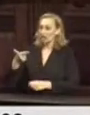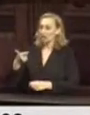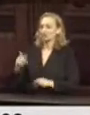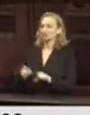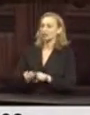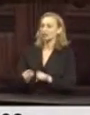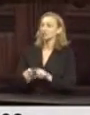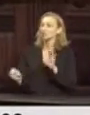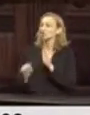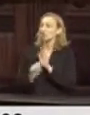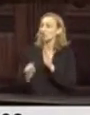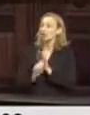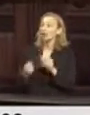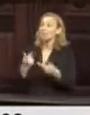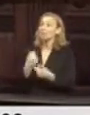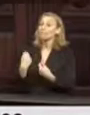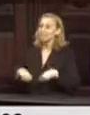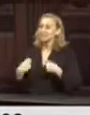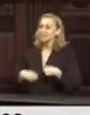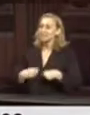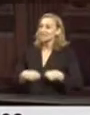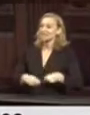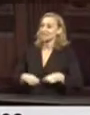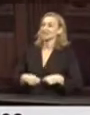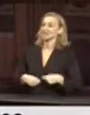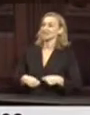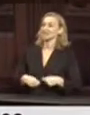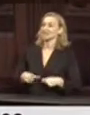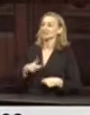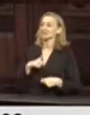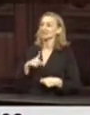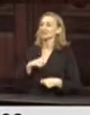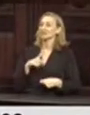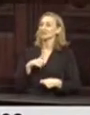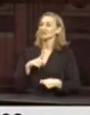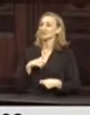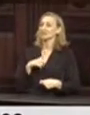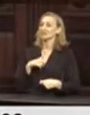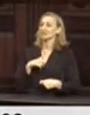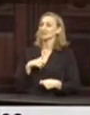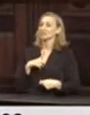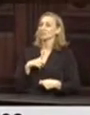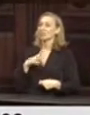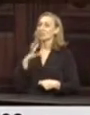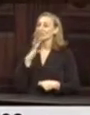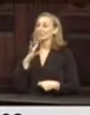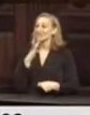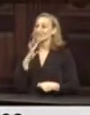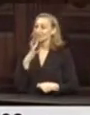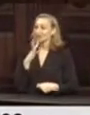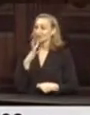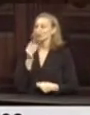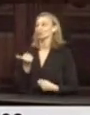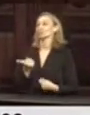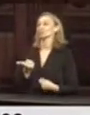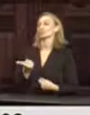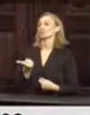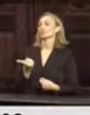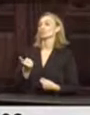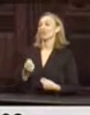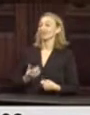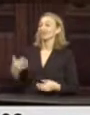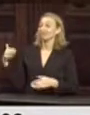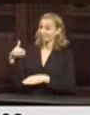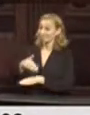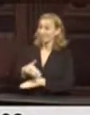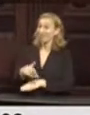relacionamento, passar por muitas fronteiras e precisa um volume significativo de